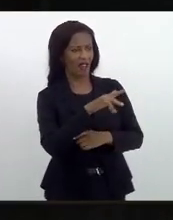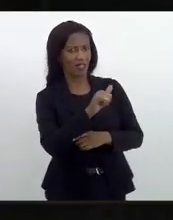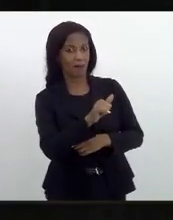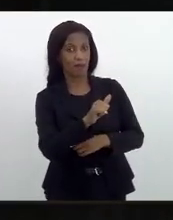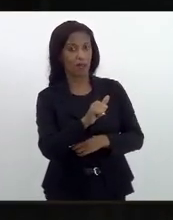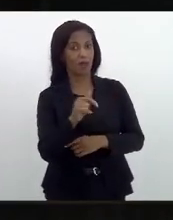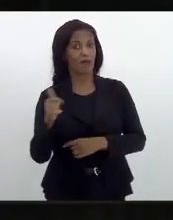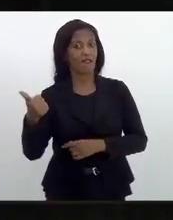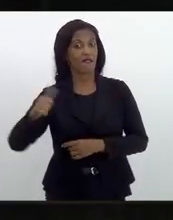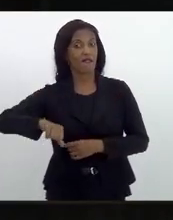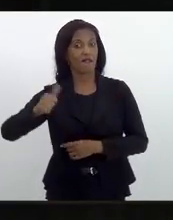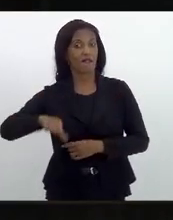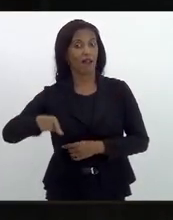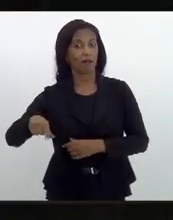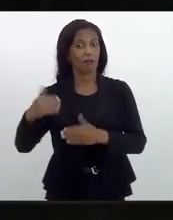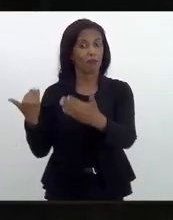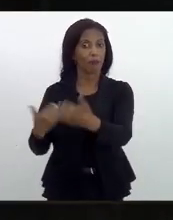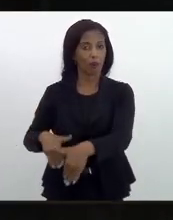da prova.